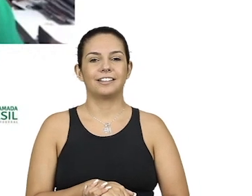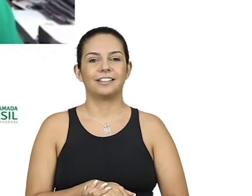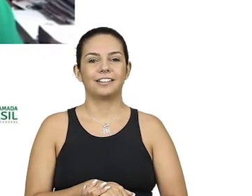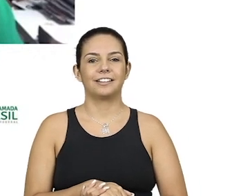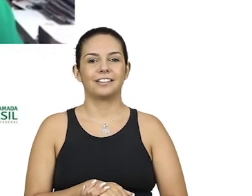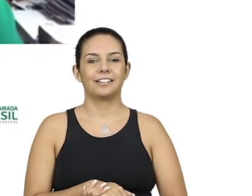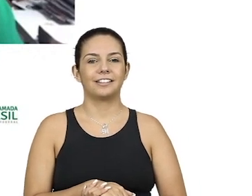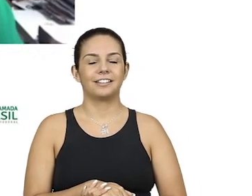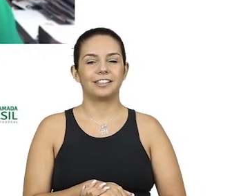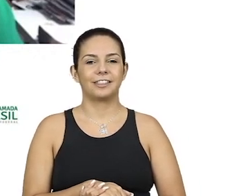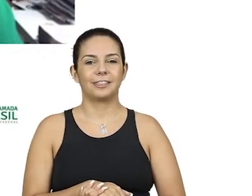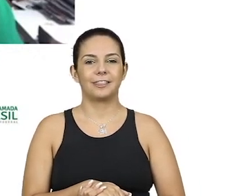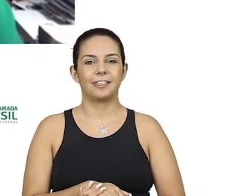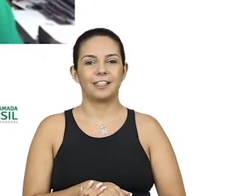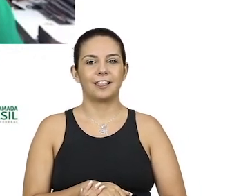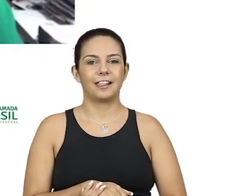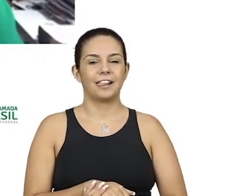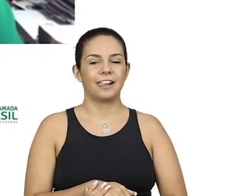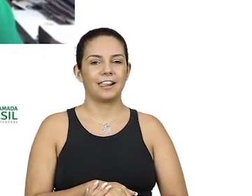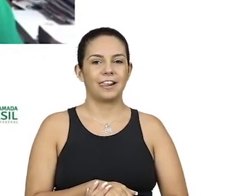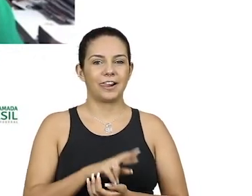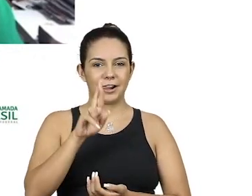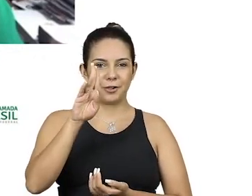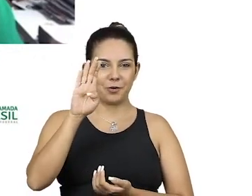Rubem era